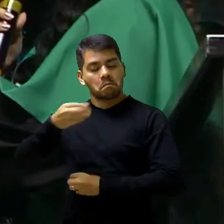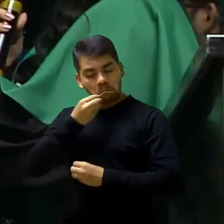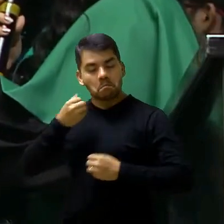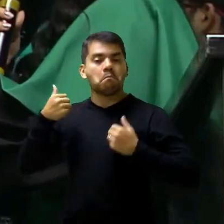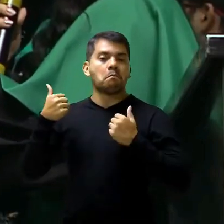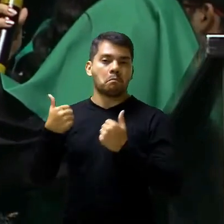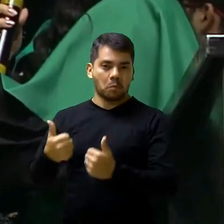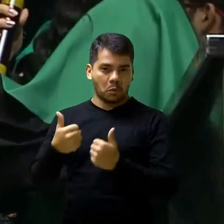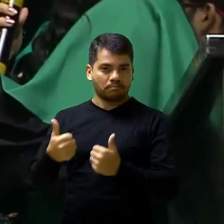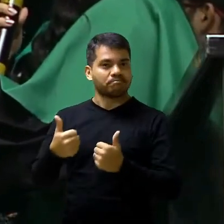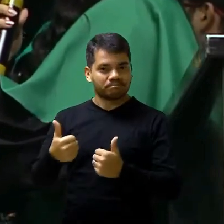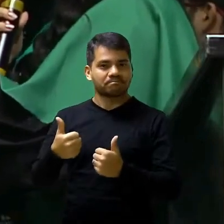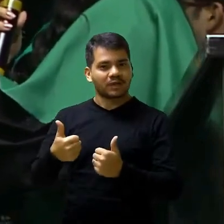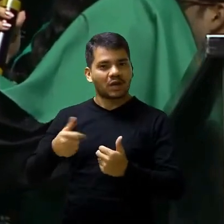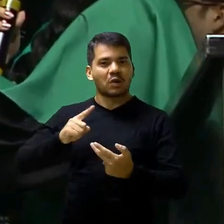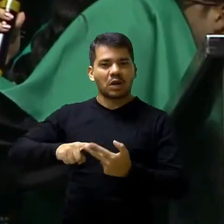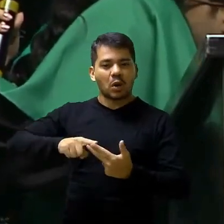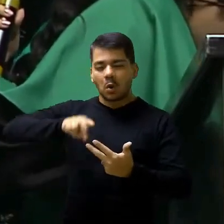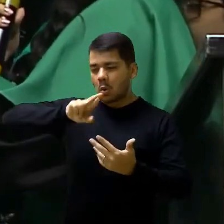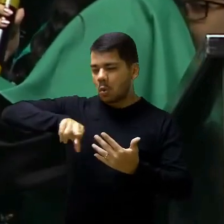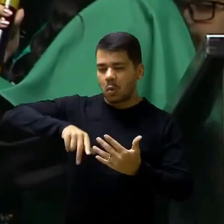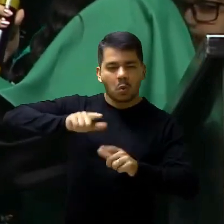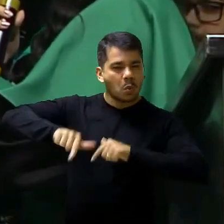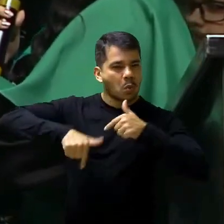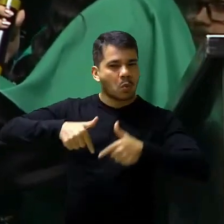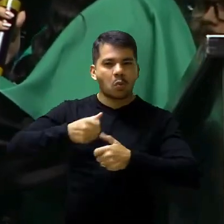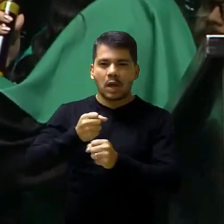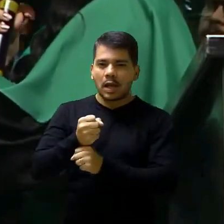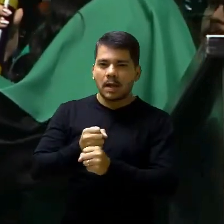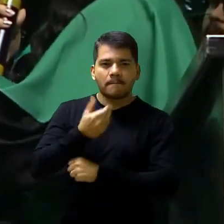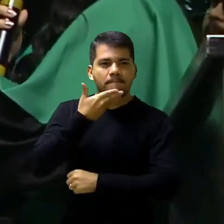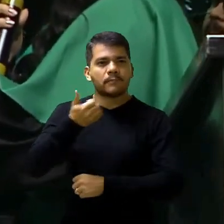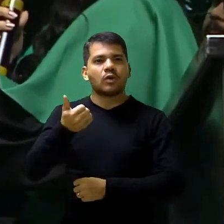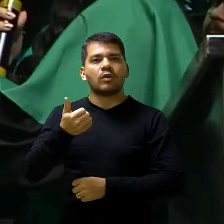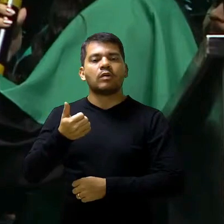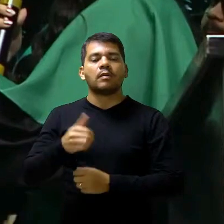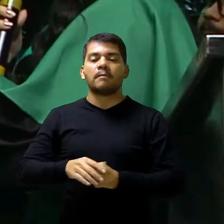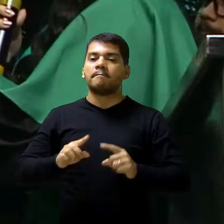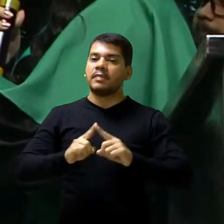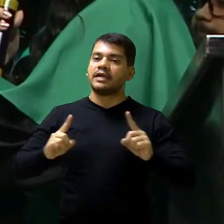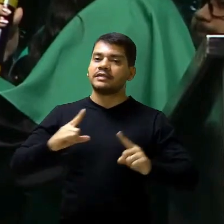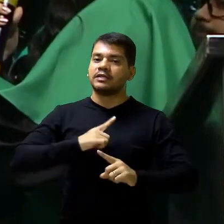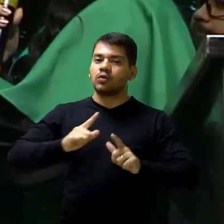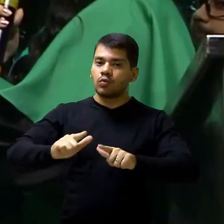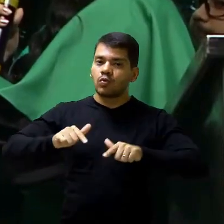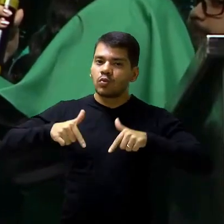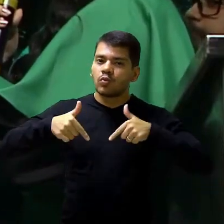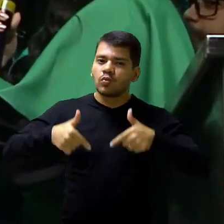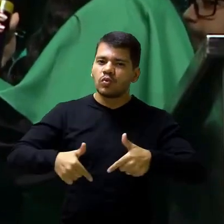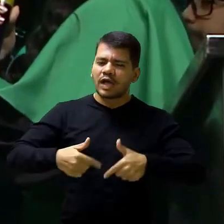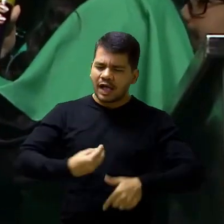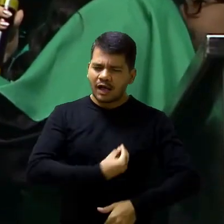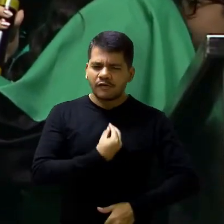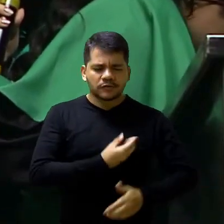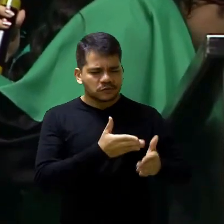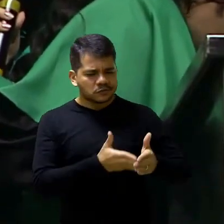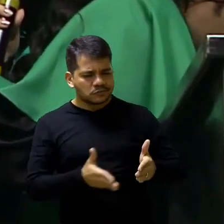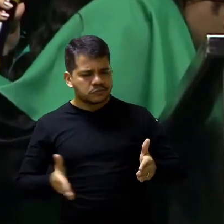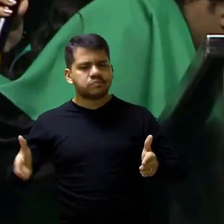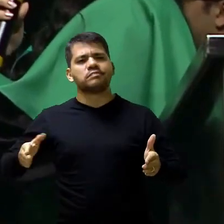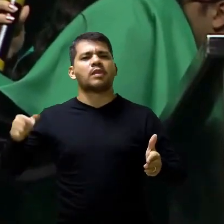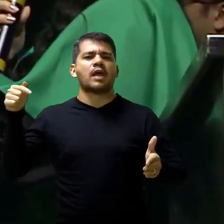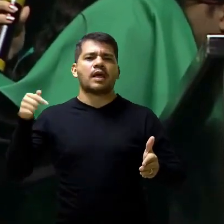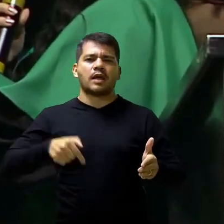bons. Aqueles que lutam anos e são melhores ainda. Porém, aqueles que lutam toda a vida.